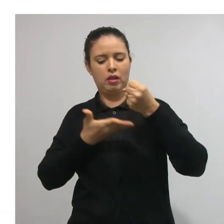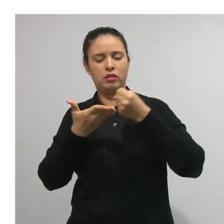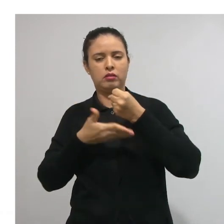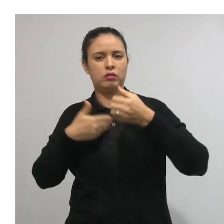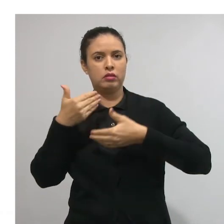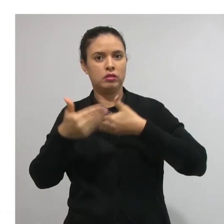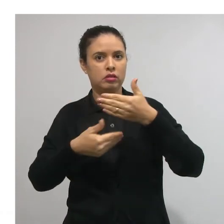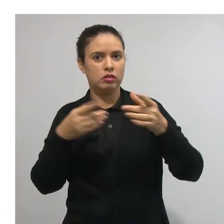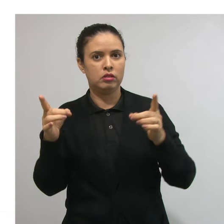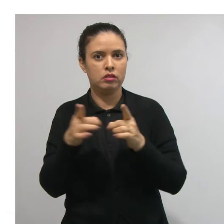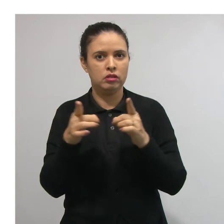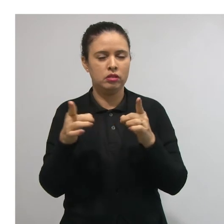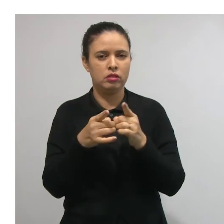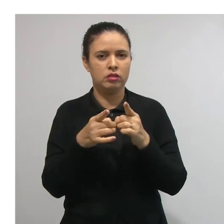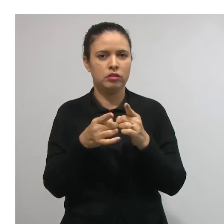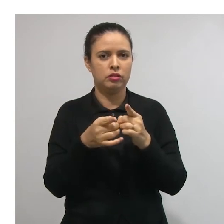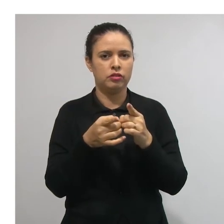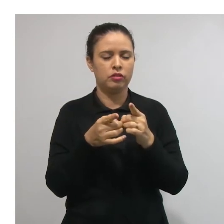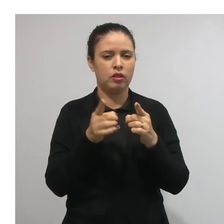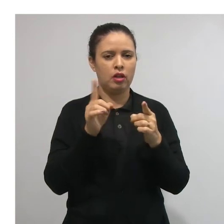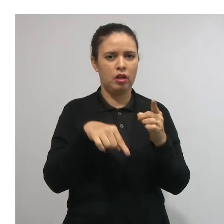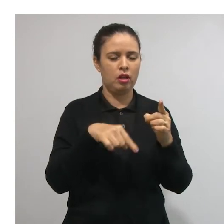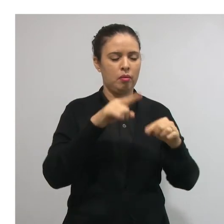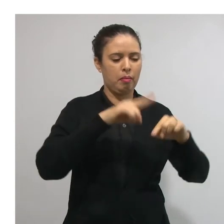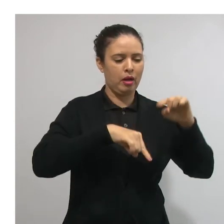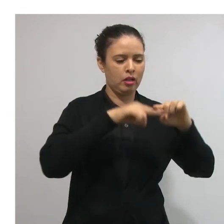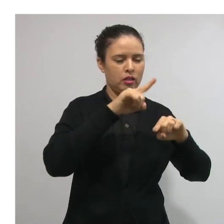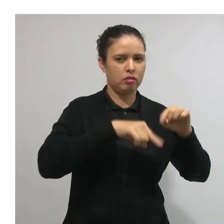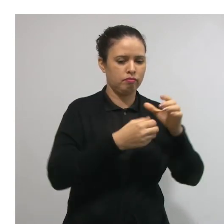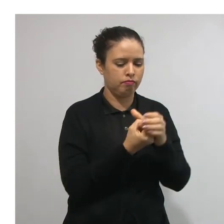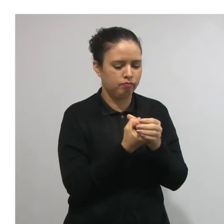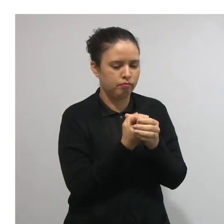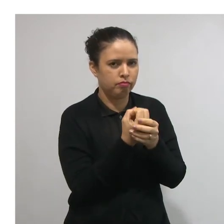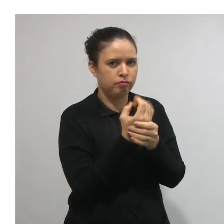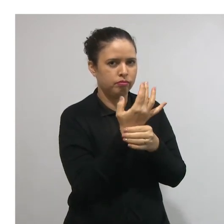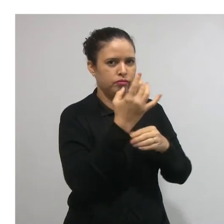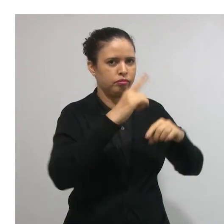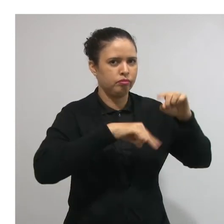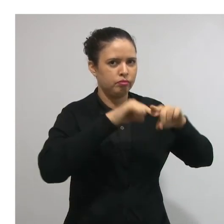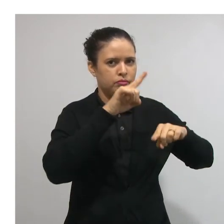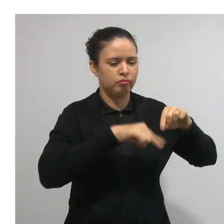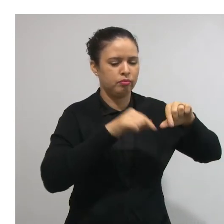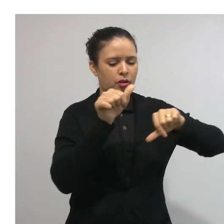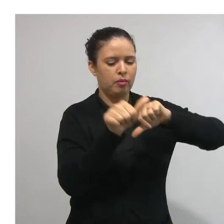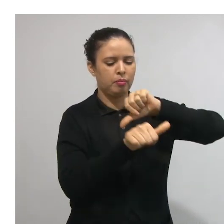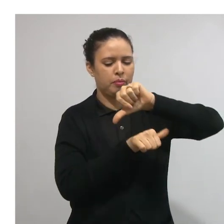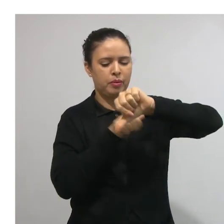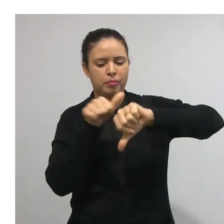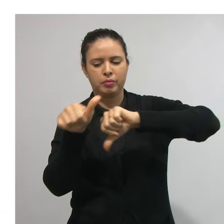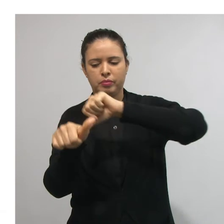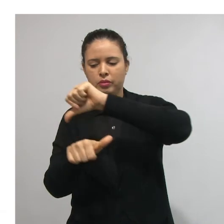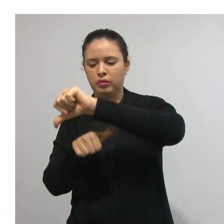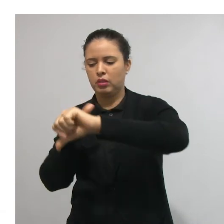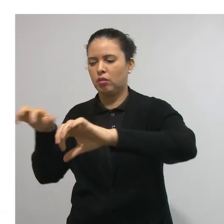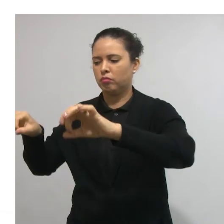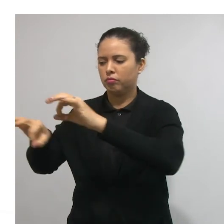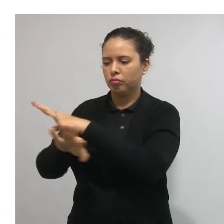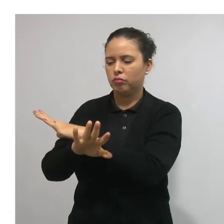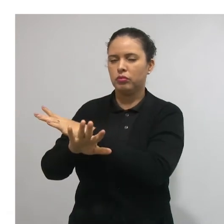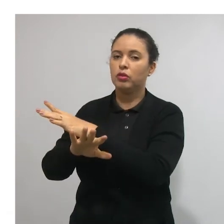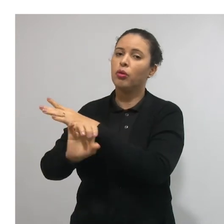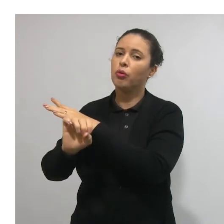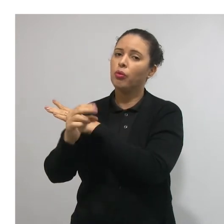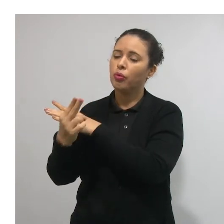processo dinâmico que transforma insumos, né, ou seja, recursos, pessoas, em produtos ou